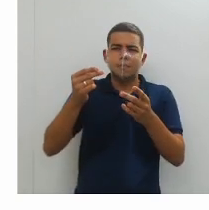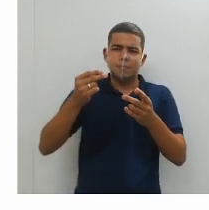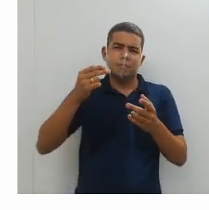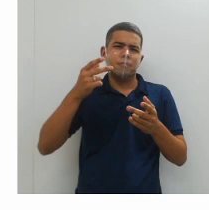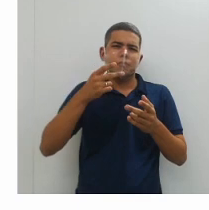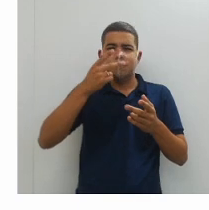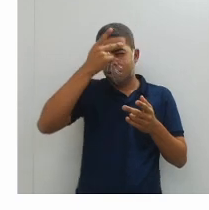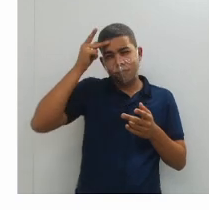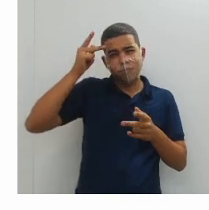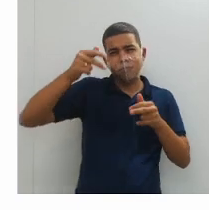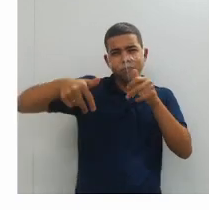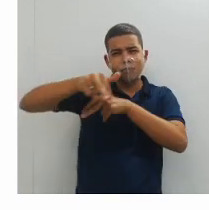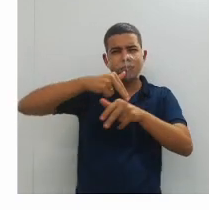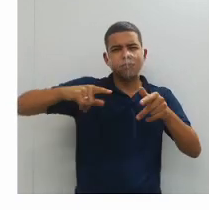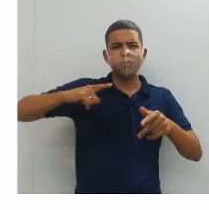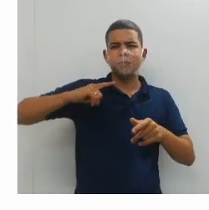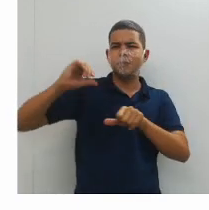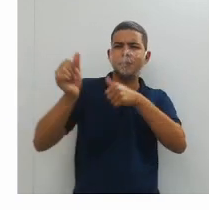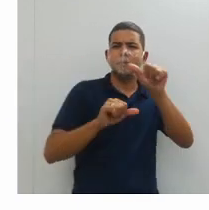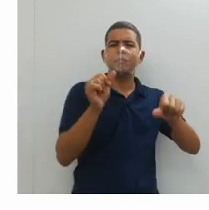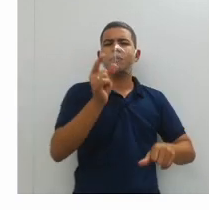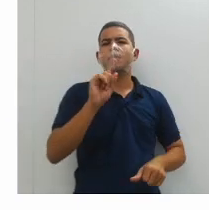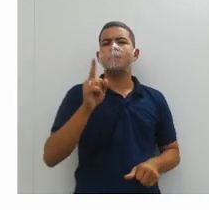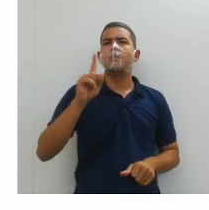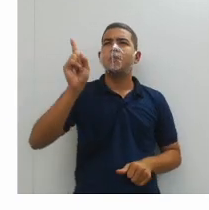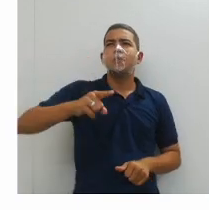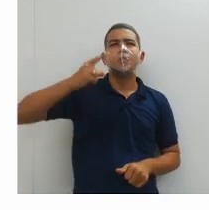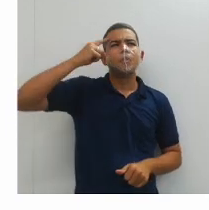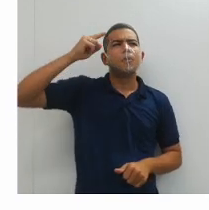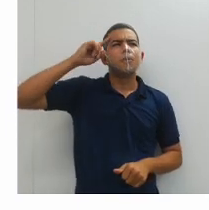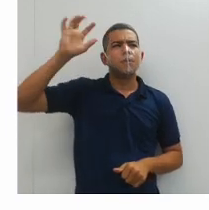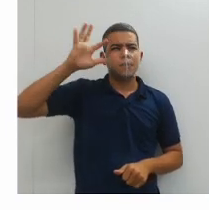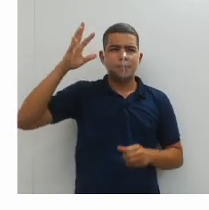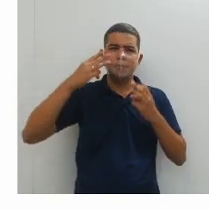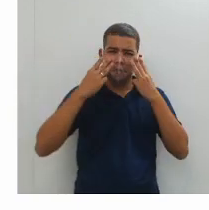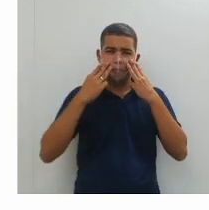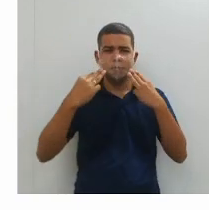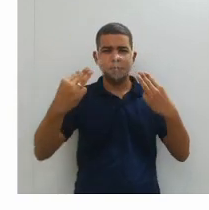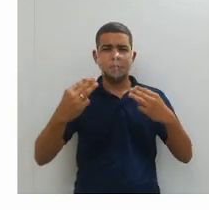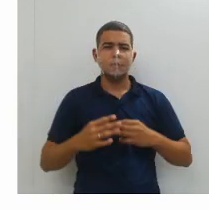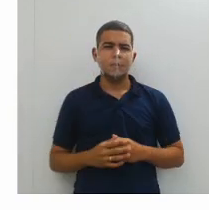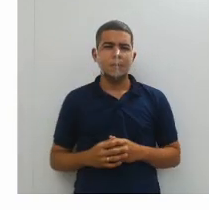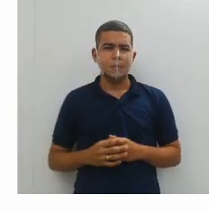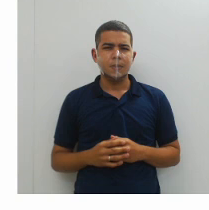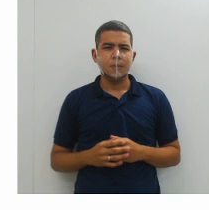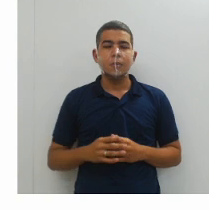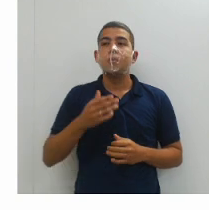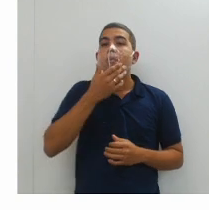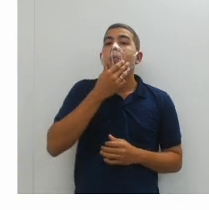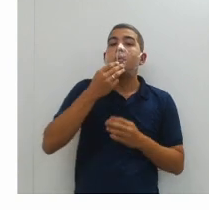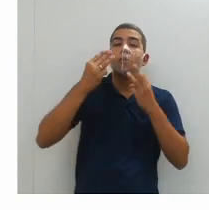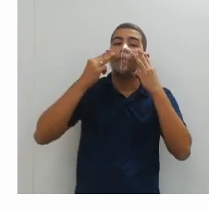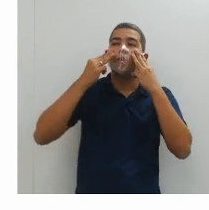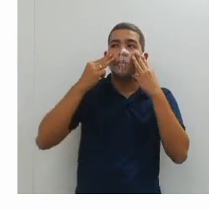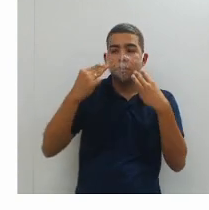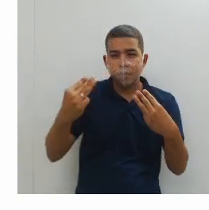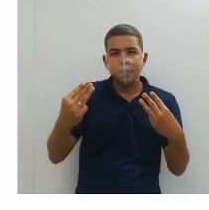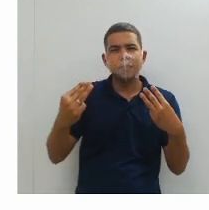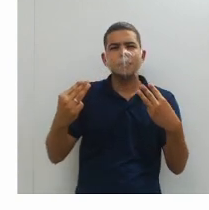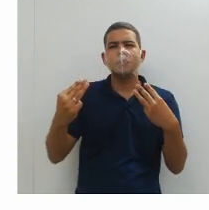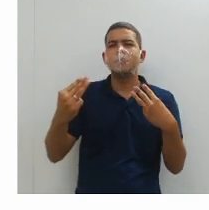vai ser, digamos, preponderante no pensamento de Maquiavel. Então, para Maquiavel,